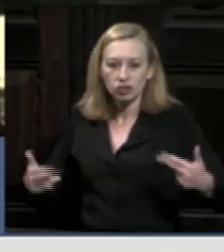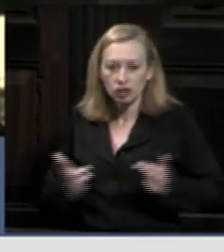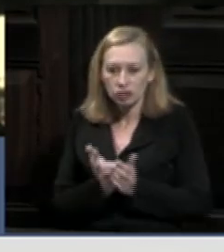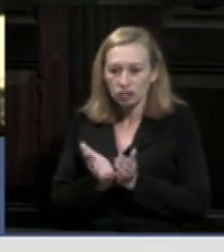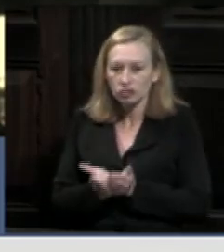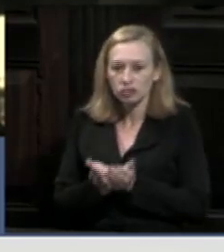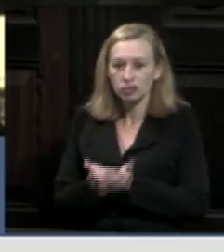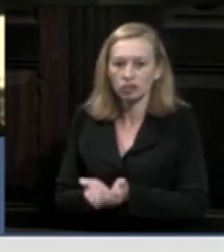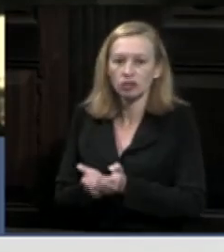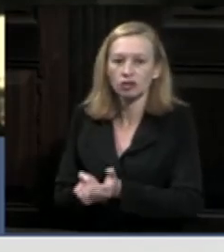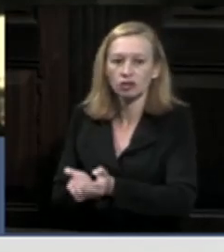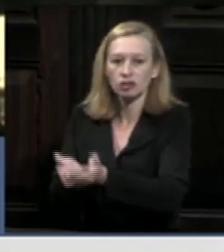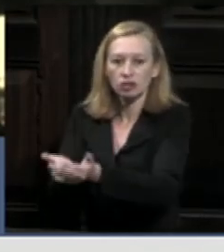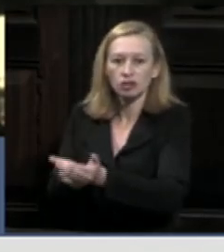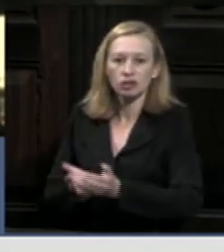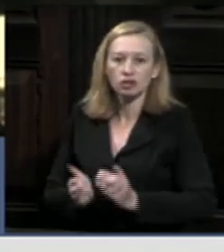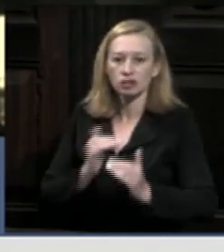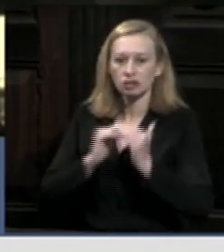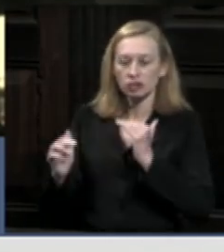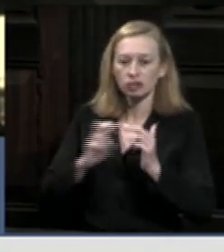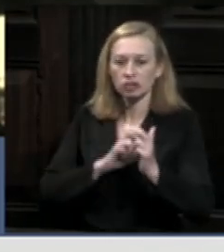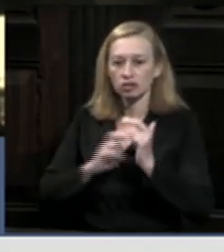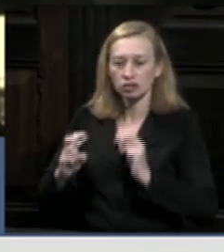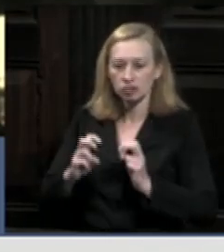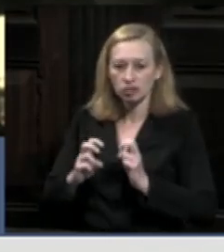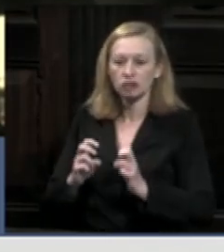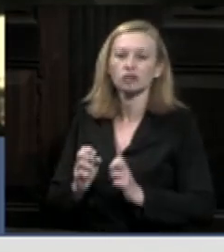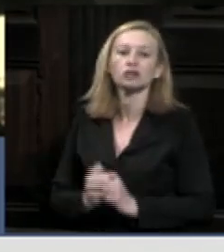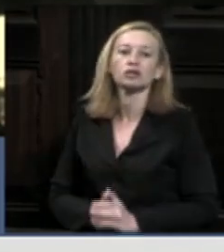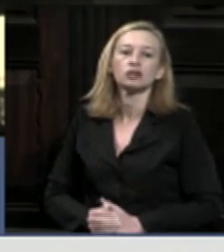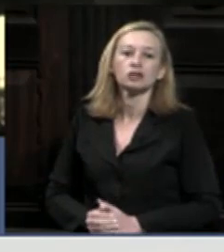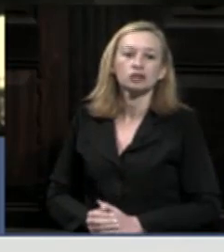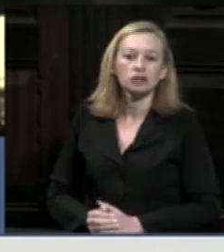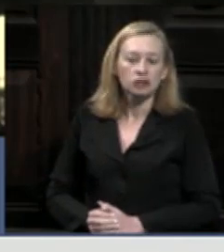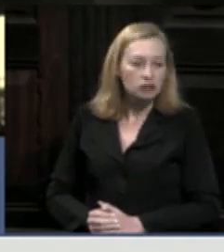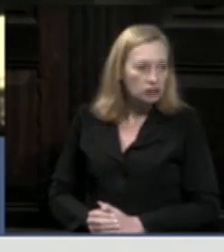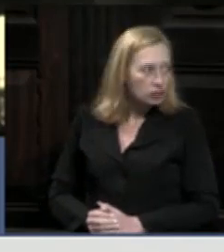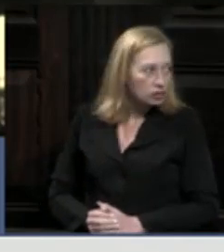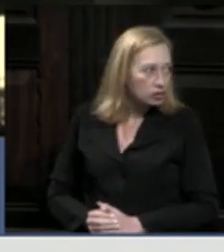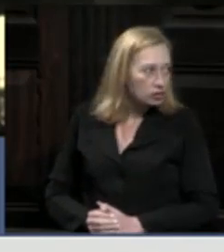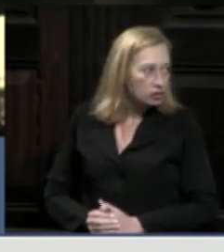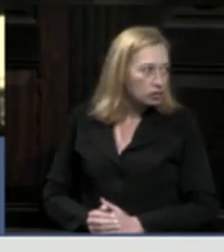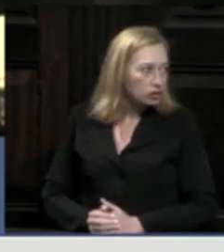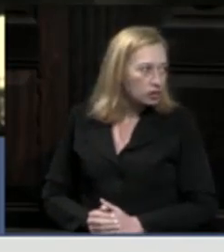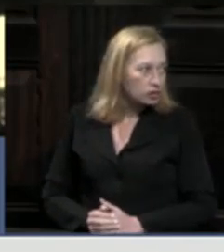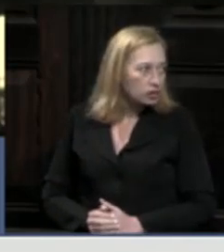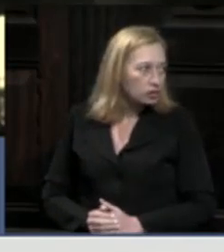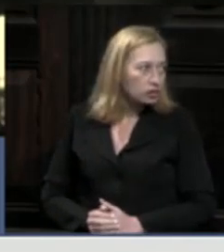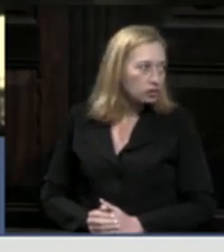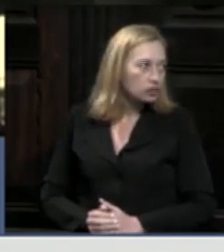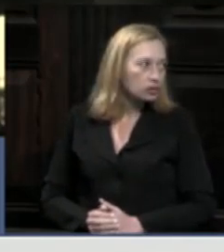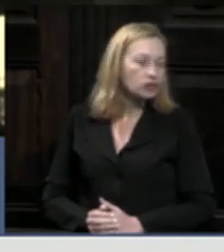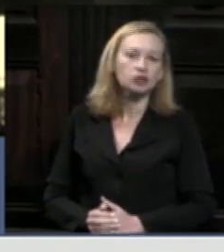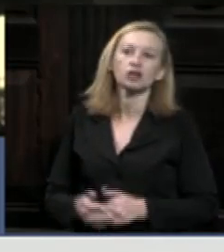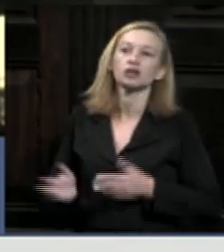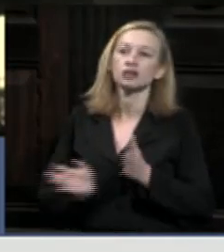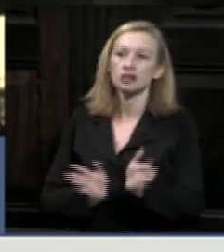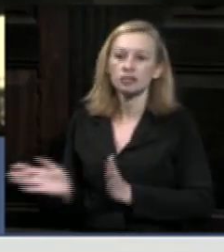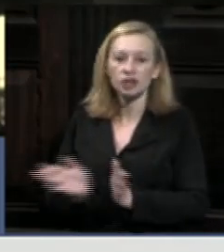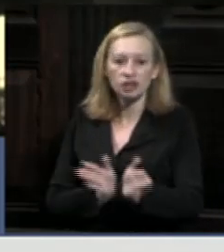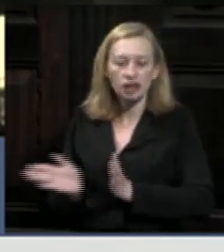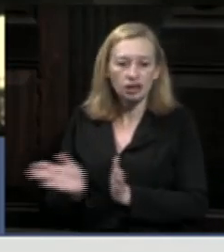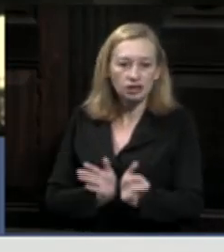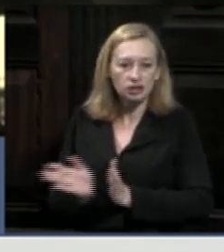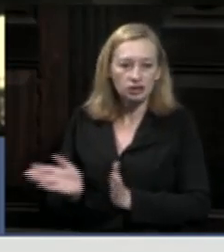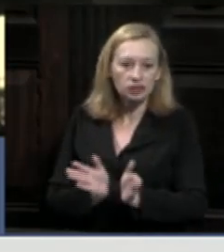ferroviários e ferroviário a instalação de mapas em todas as estações indicando as que possuem acessibilidade através de símbolos